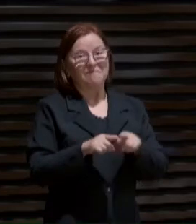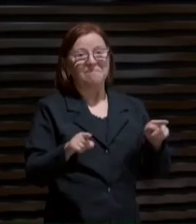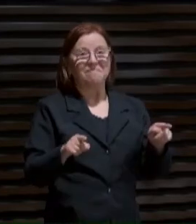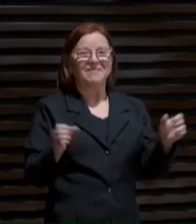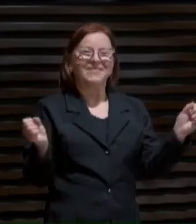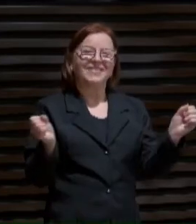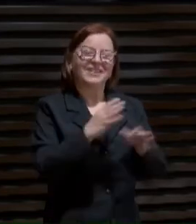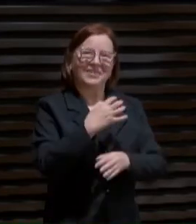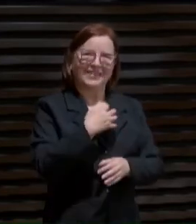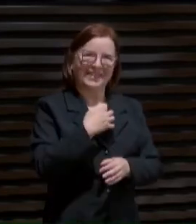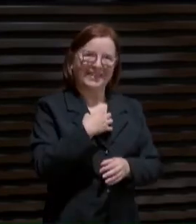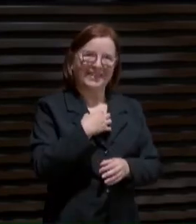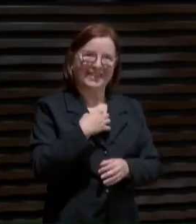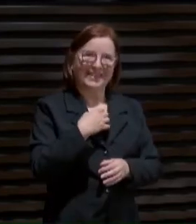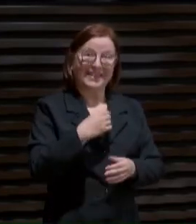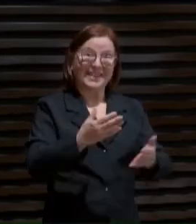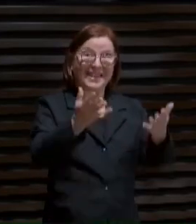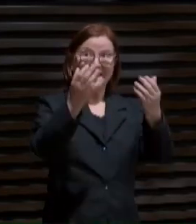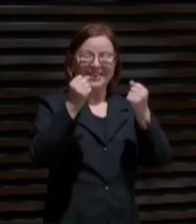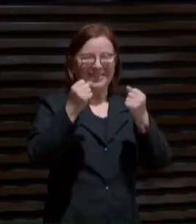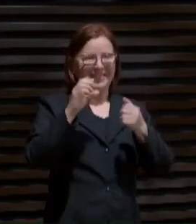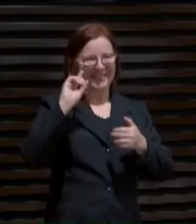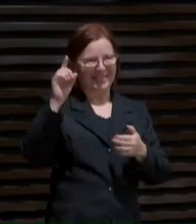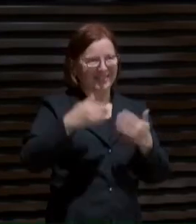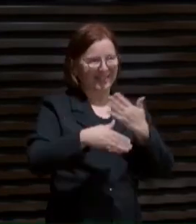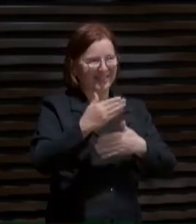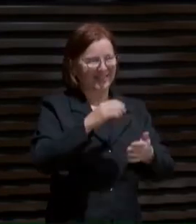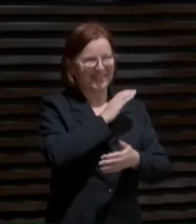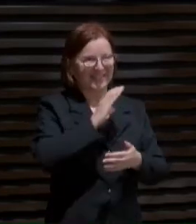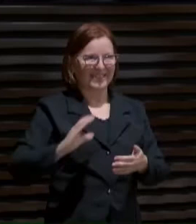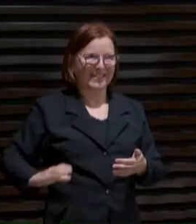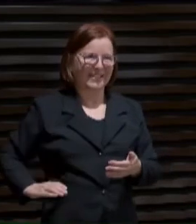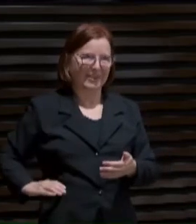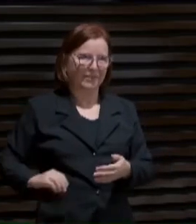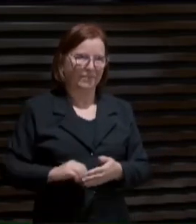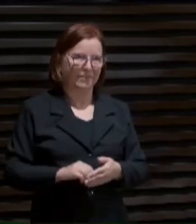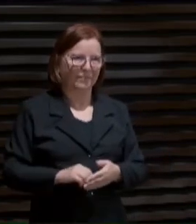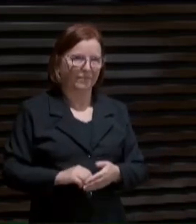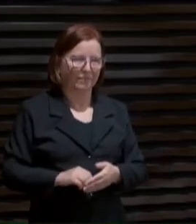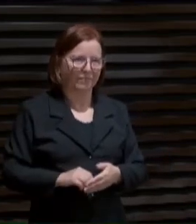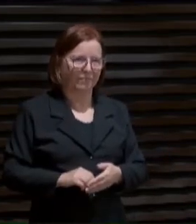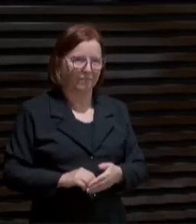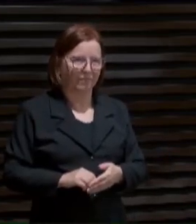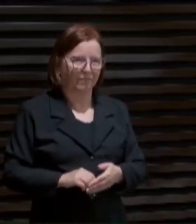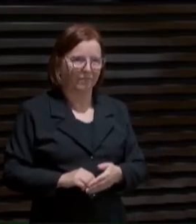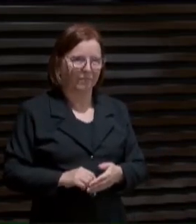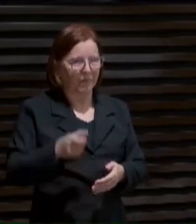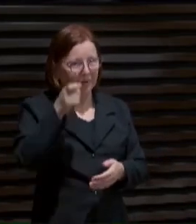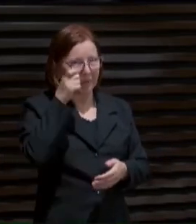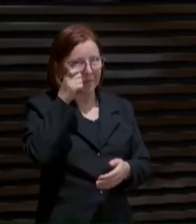natureza recebida de Deus por meio de Cristo vejam que no Monte Sinai